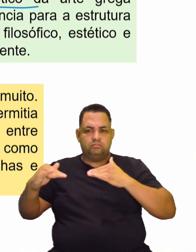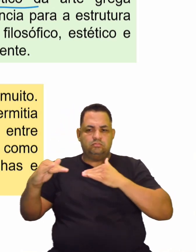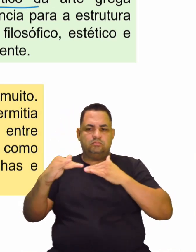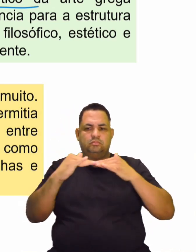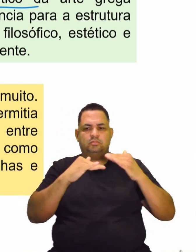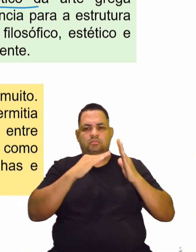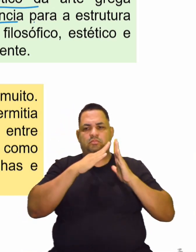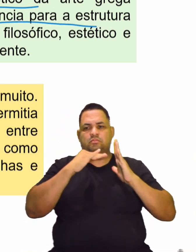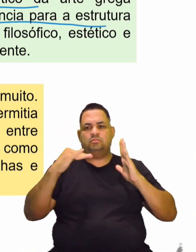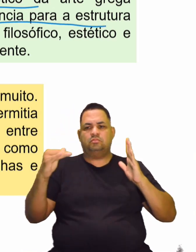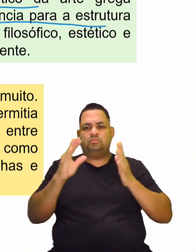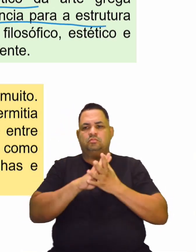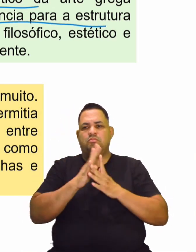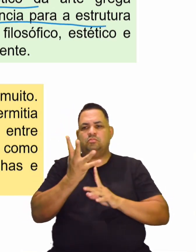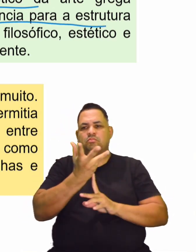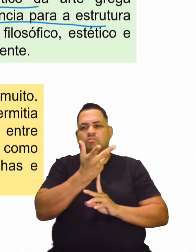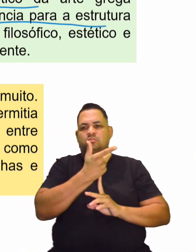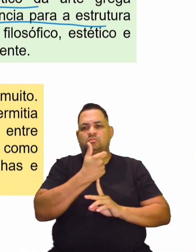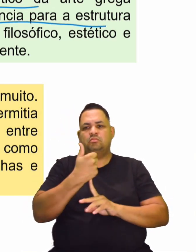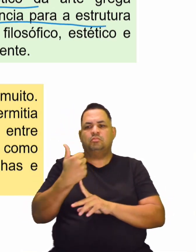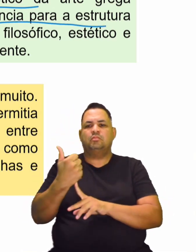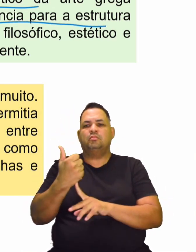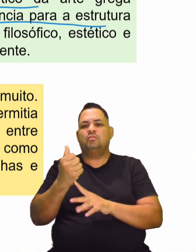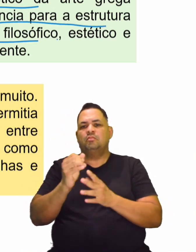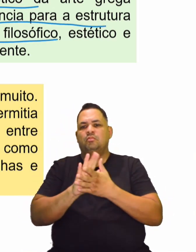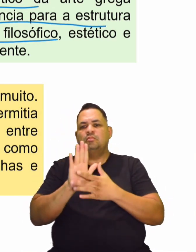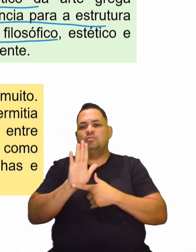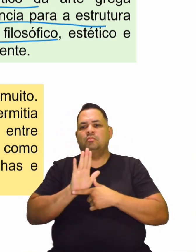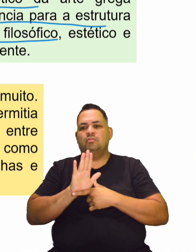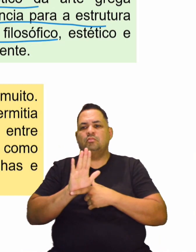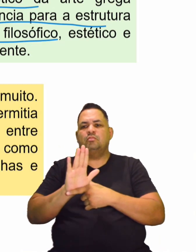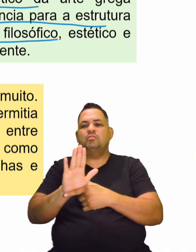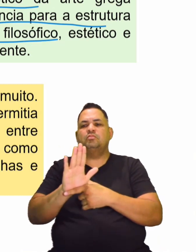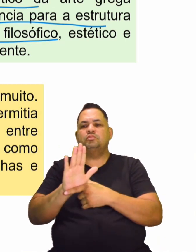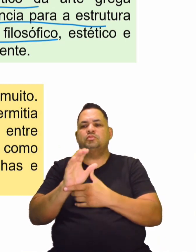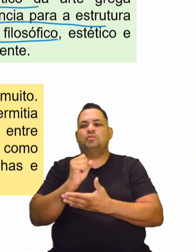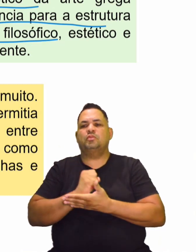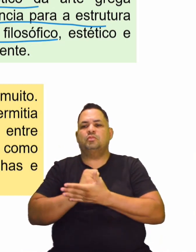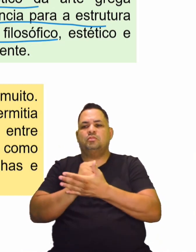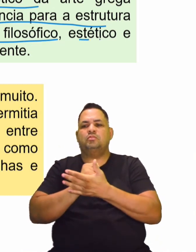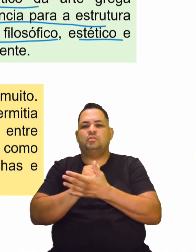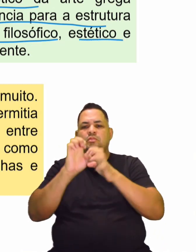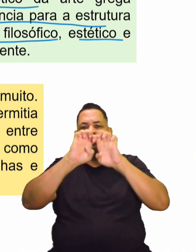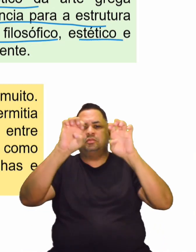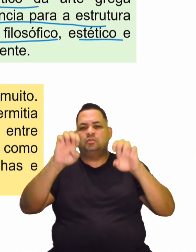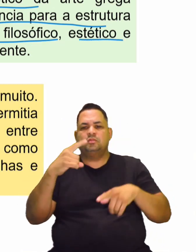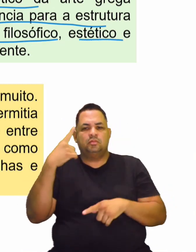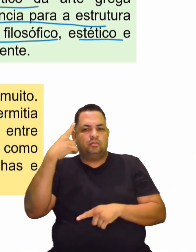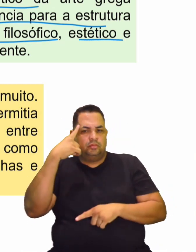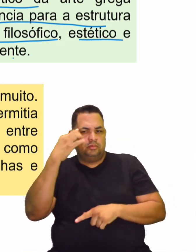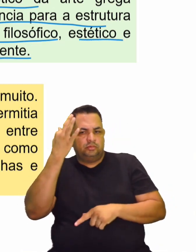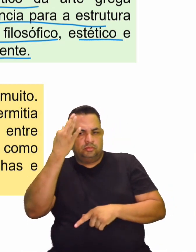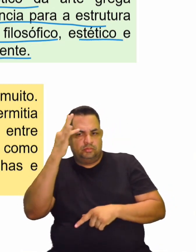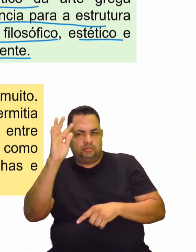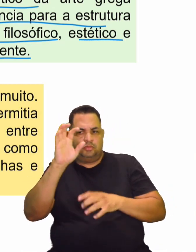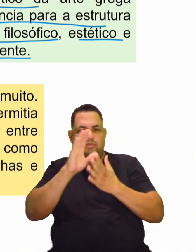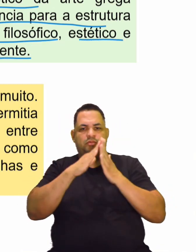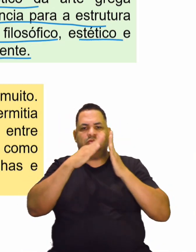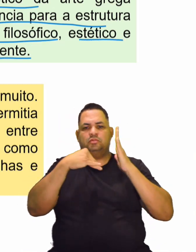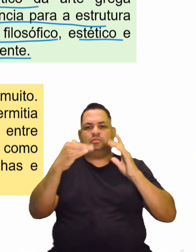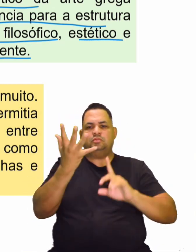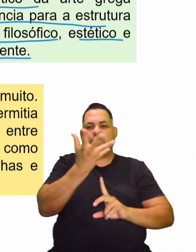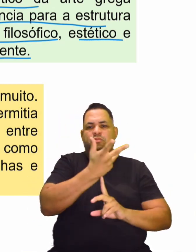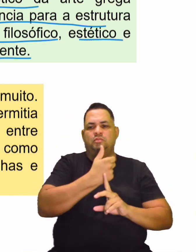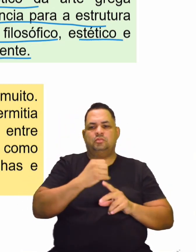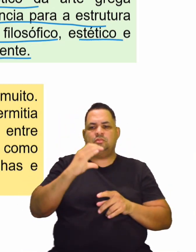grega serviu de referência para a estrutura do pensamento filosófico, estético e artístico do